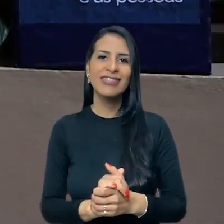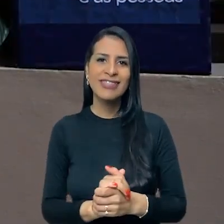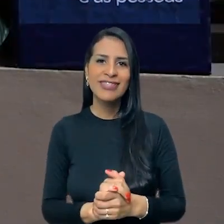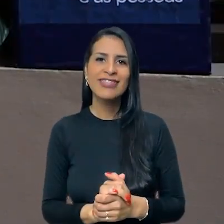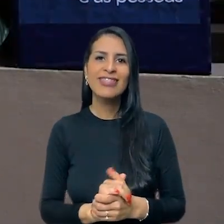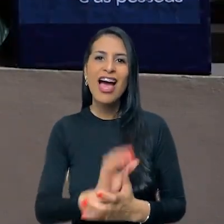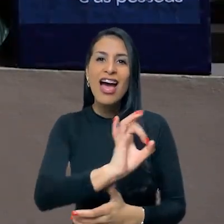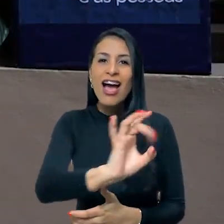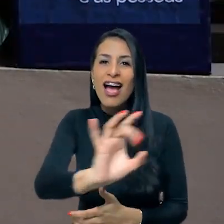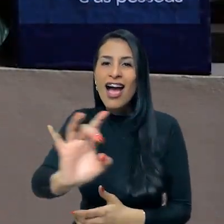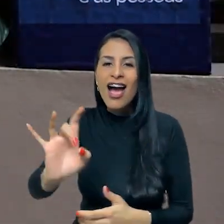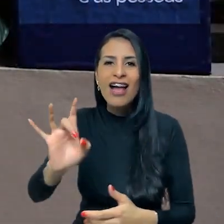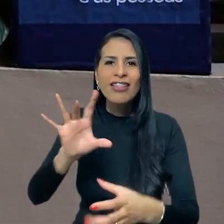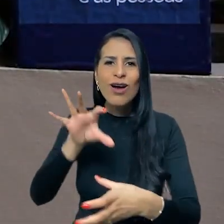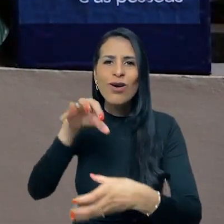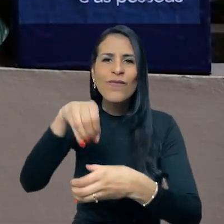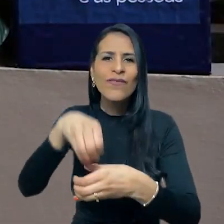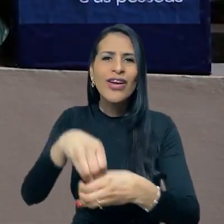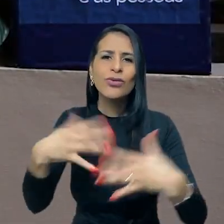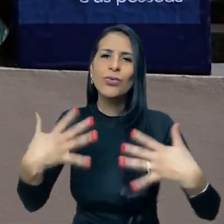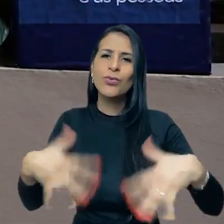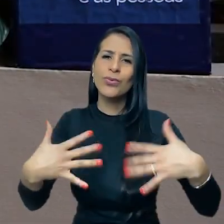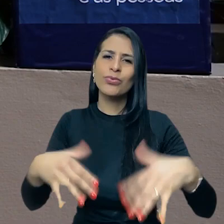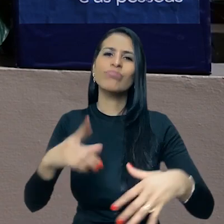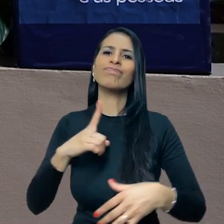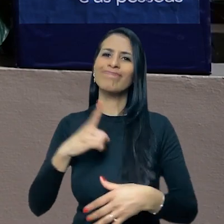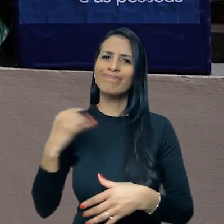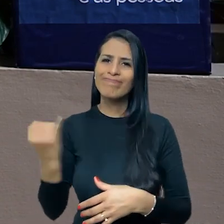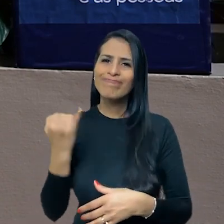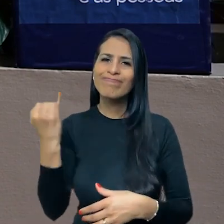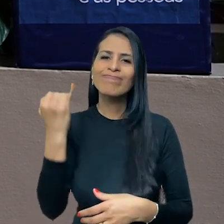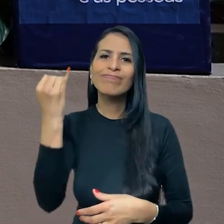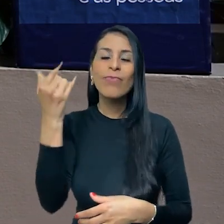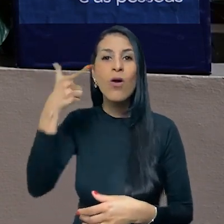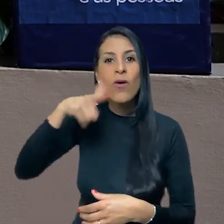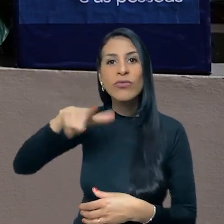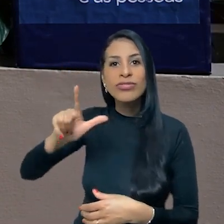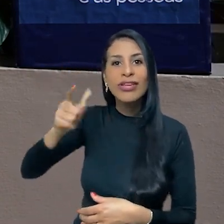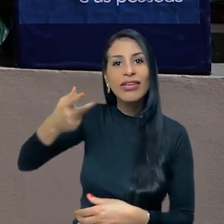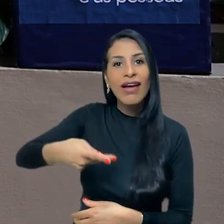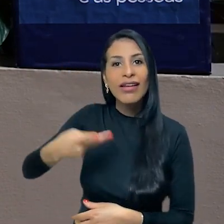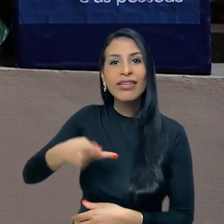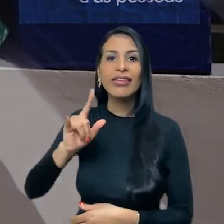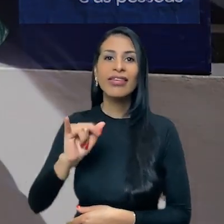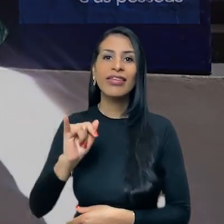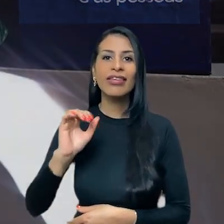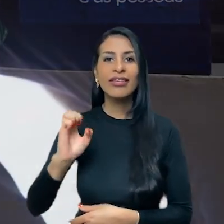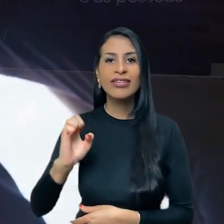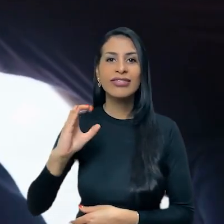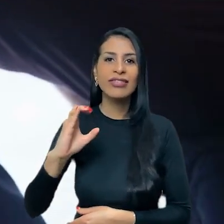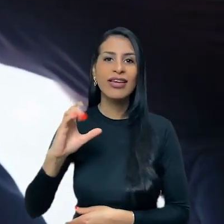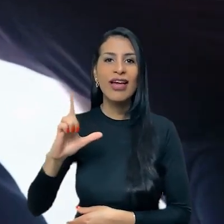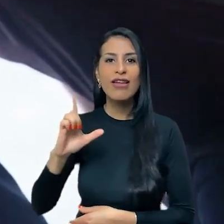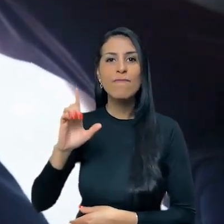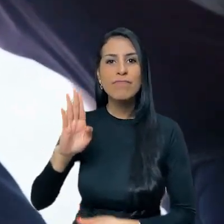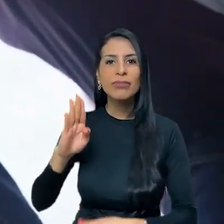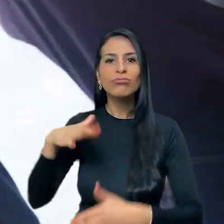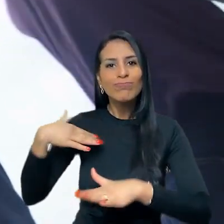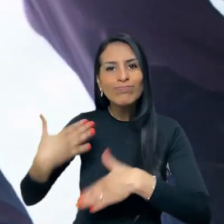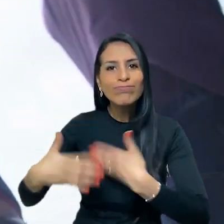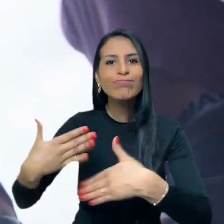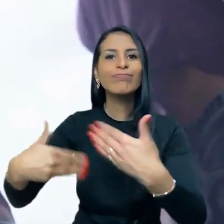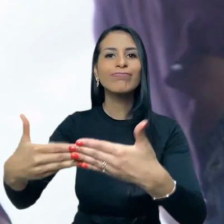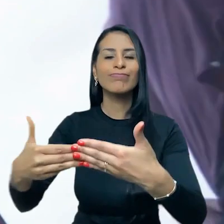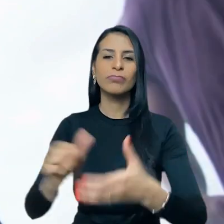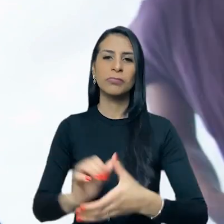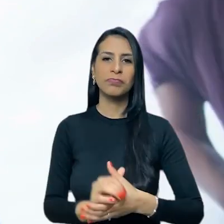Cada oferta é importante para que a missão da ISLB seja sustentada.